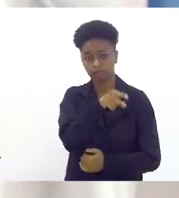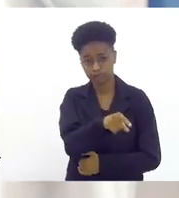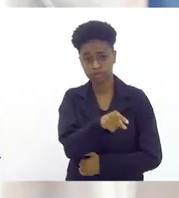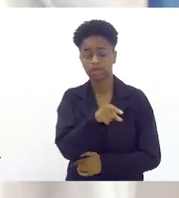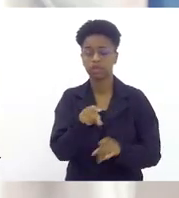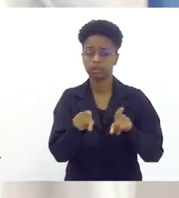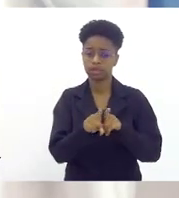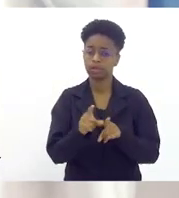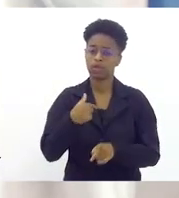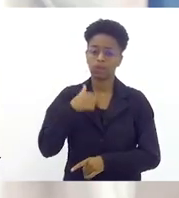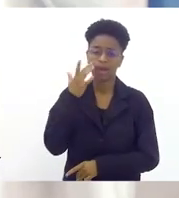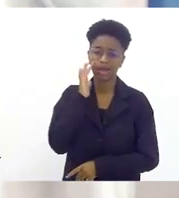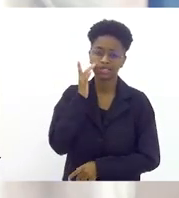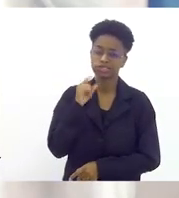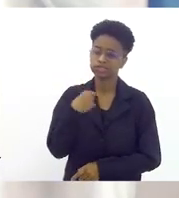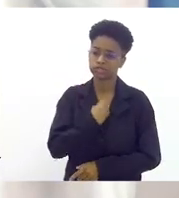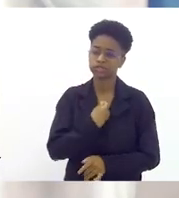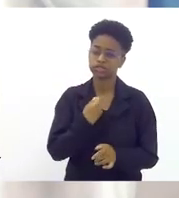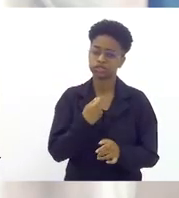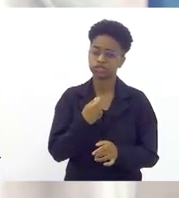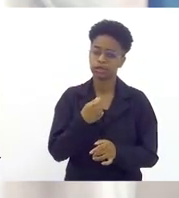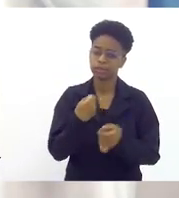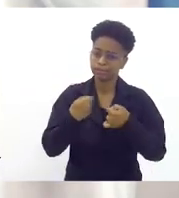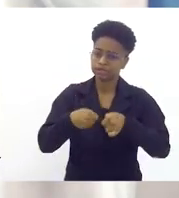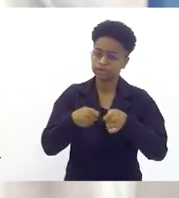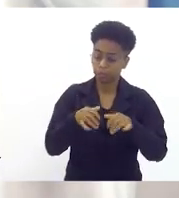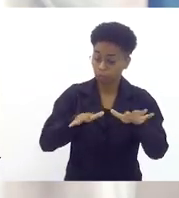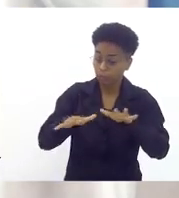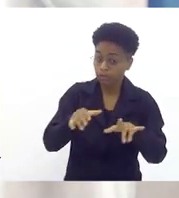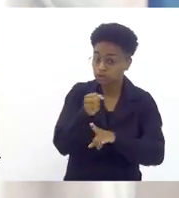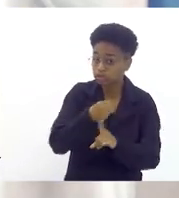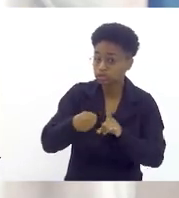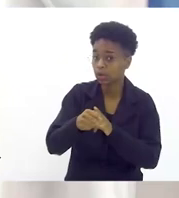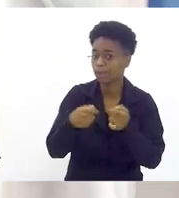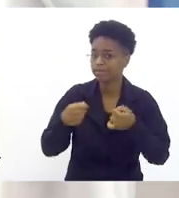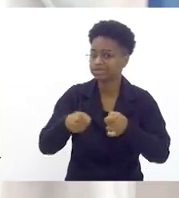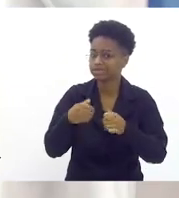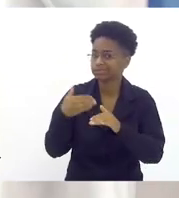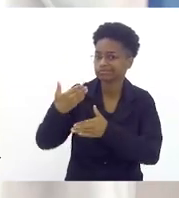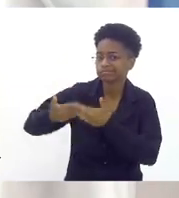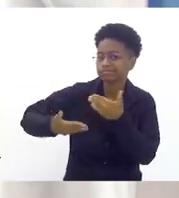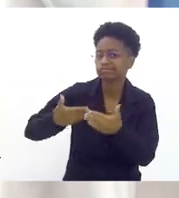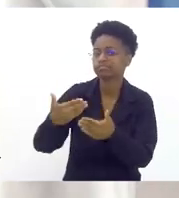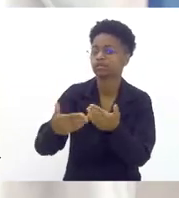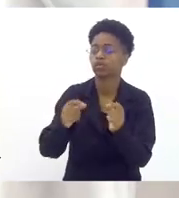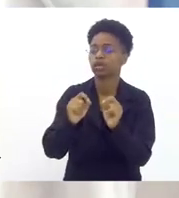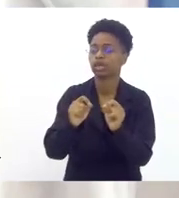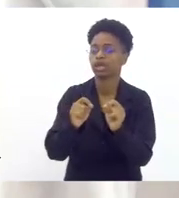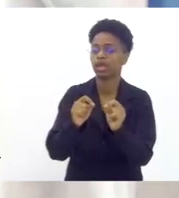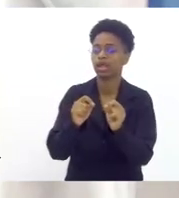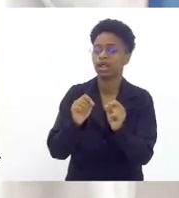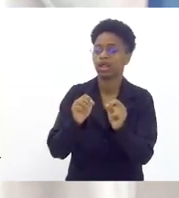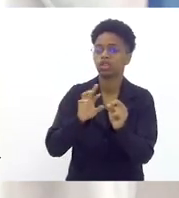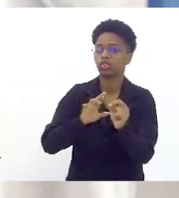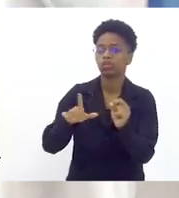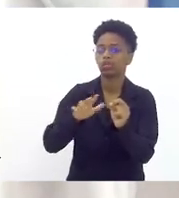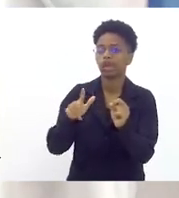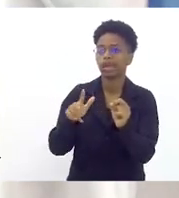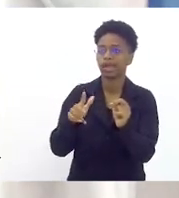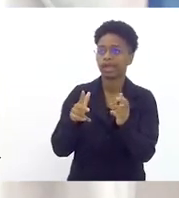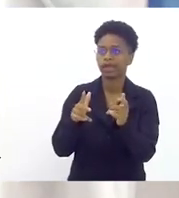precisa, o movimento social, precisa avançar no sentido de não ser capturado